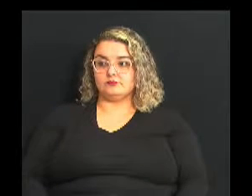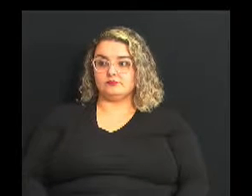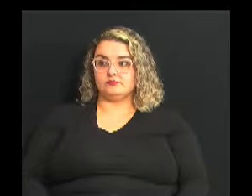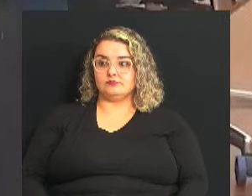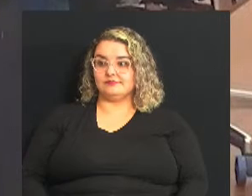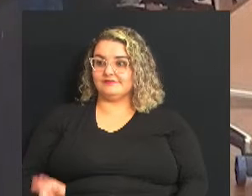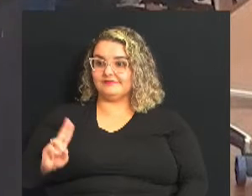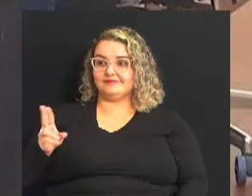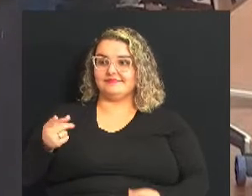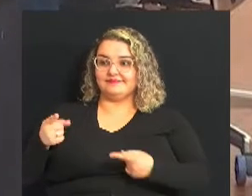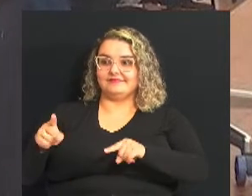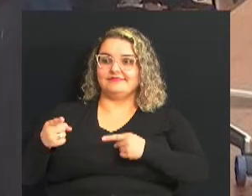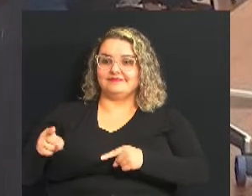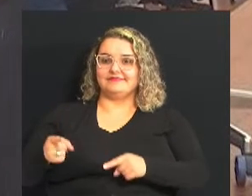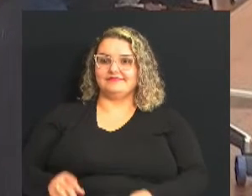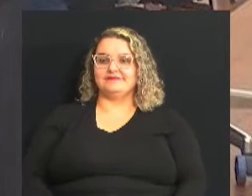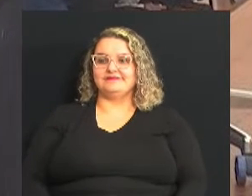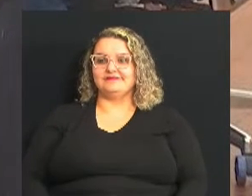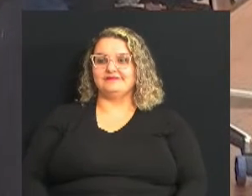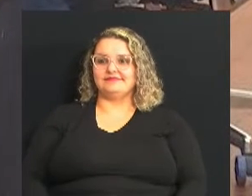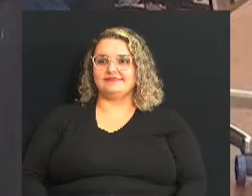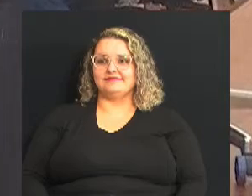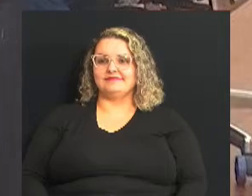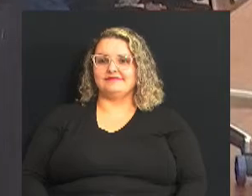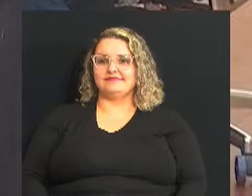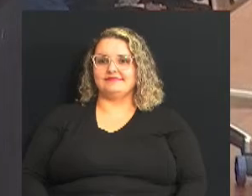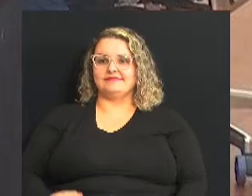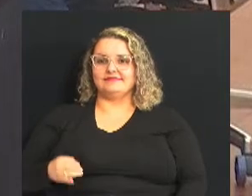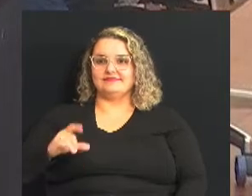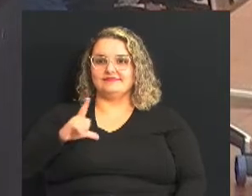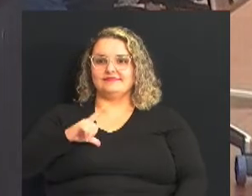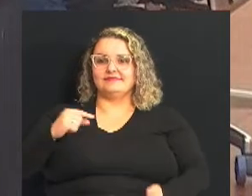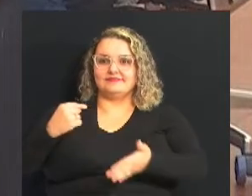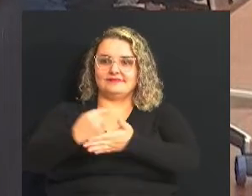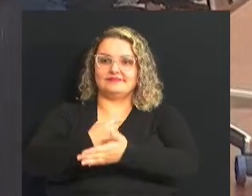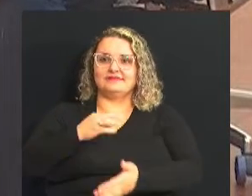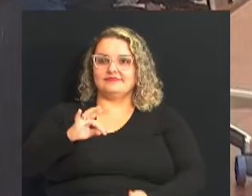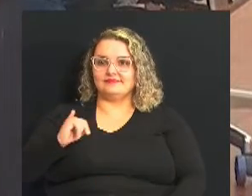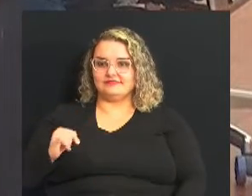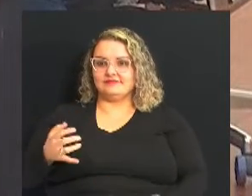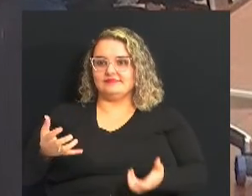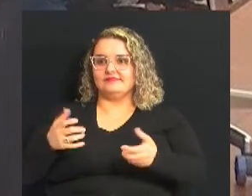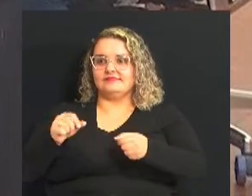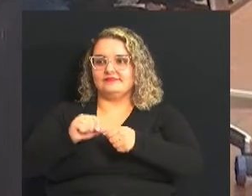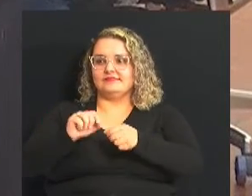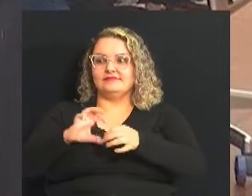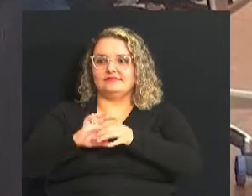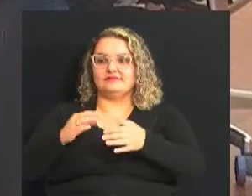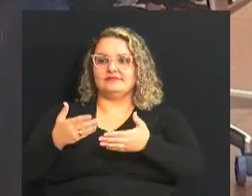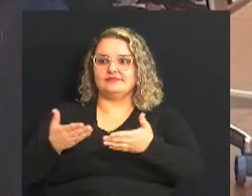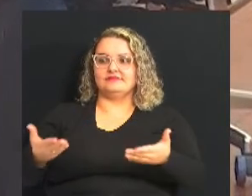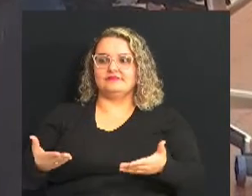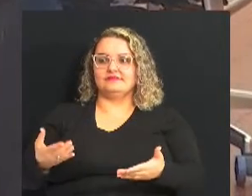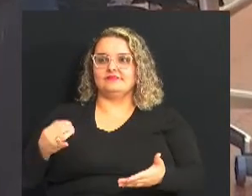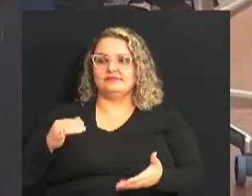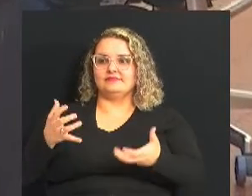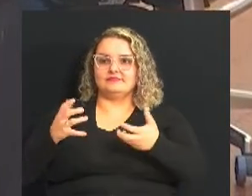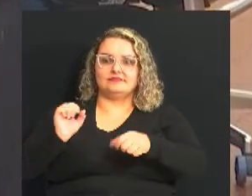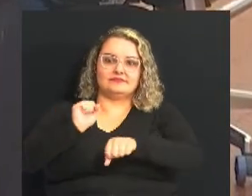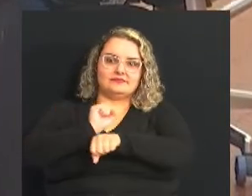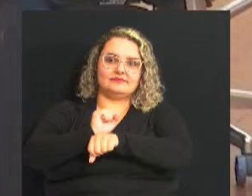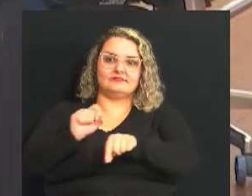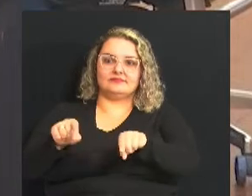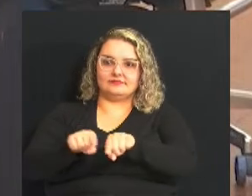vida. Mas caso tenham alguma pergunta de TI queiram fazer agora, fiquem à vontade, ou se quiserem esperar também